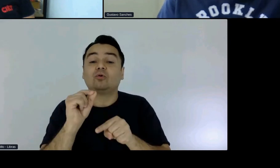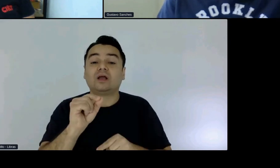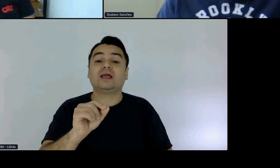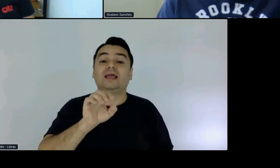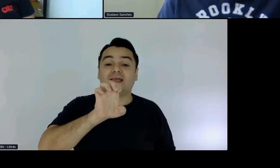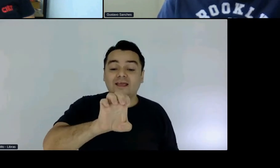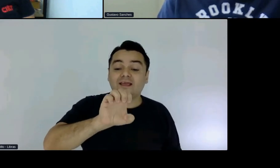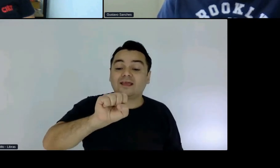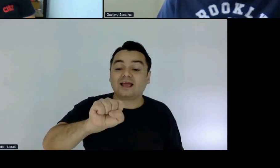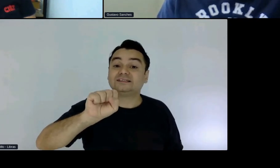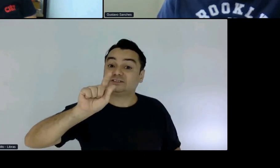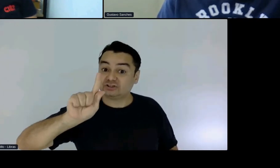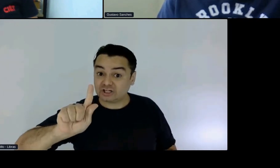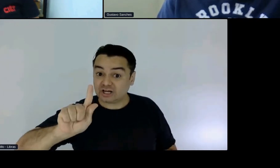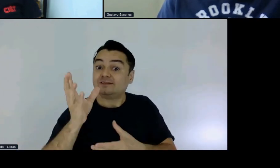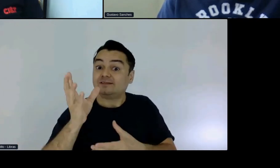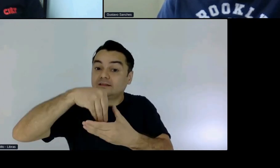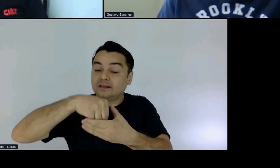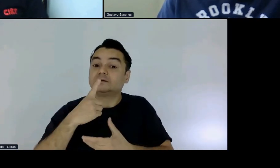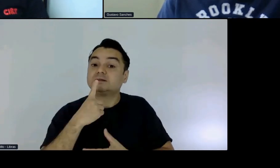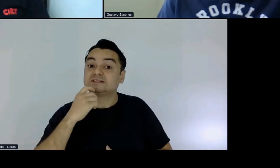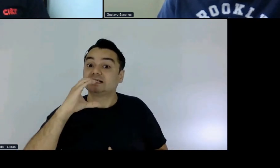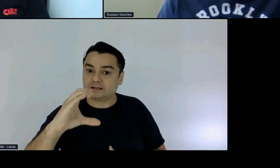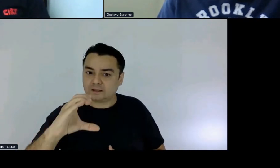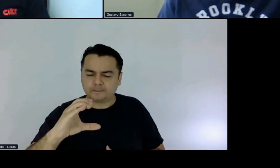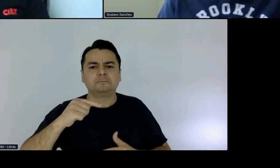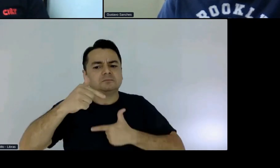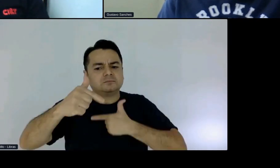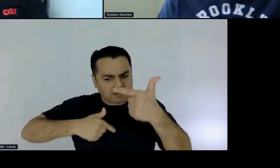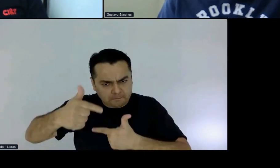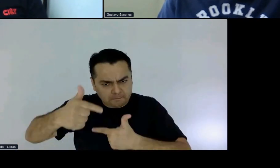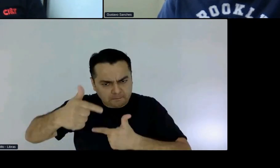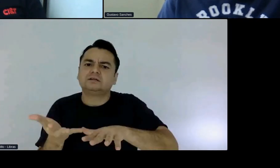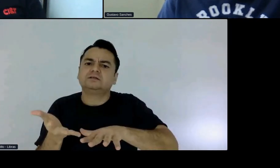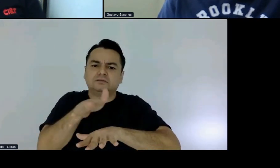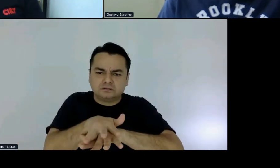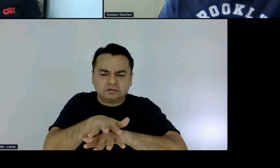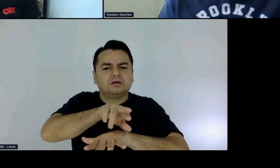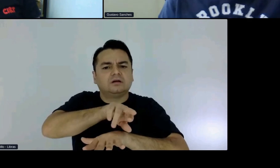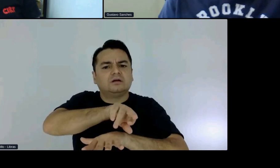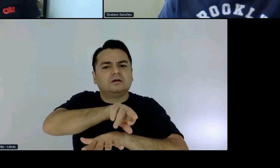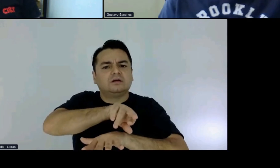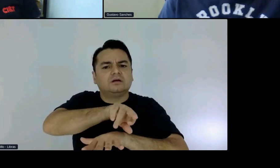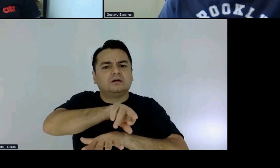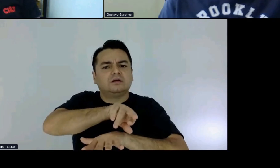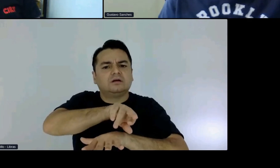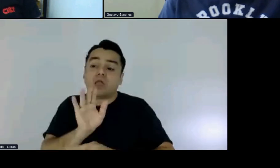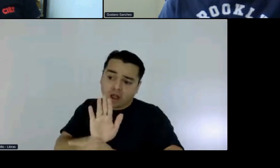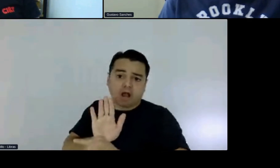de dentro da CIT tem, né, o time que trabalha com diversidade e inclusão, é isso, apoiar